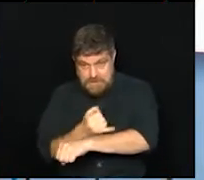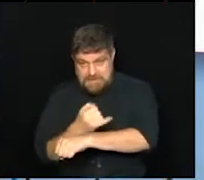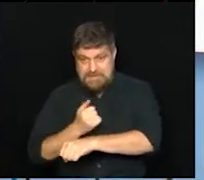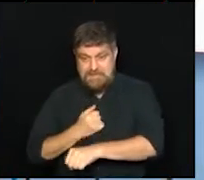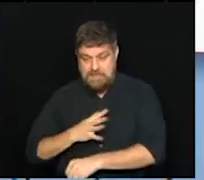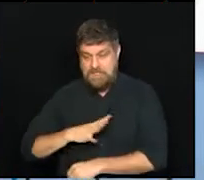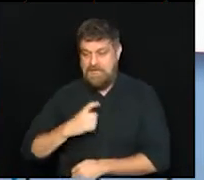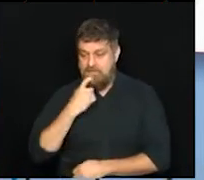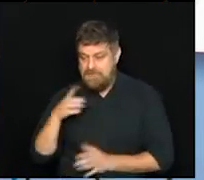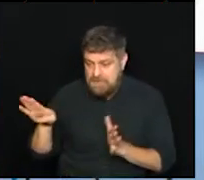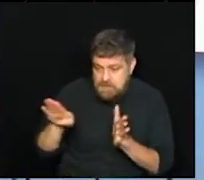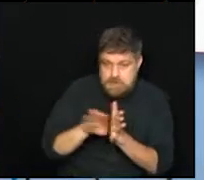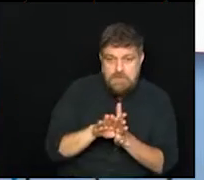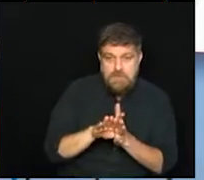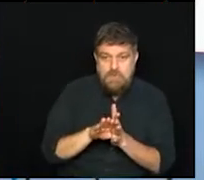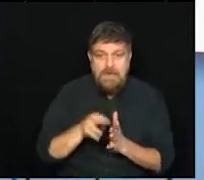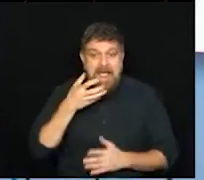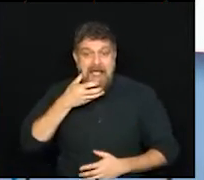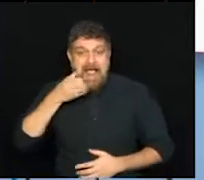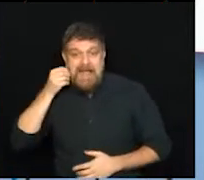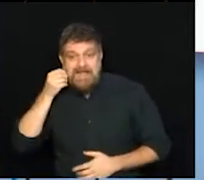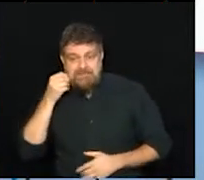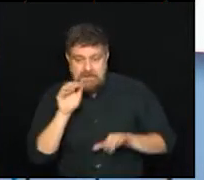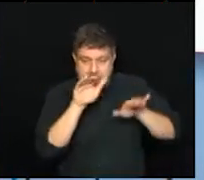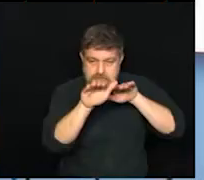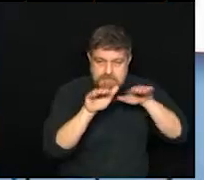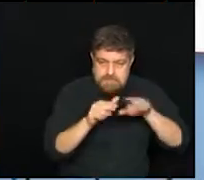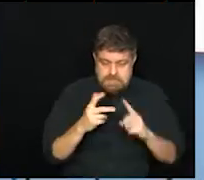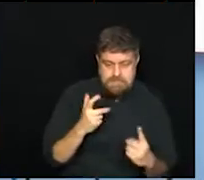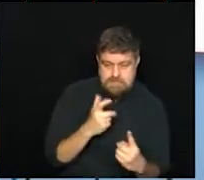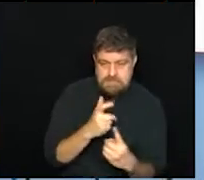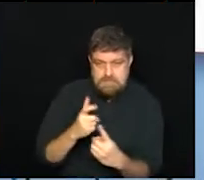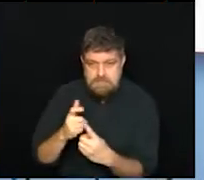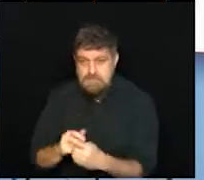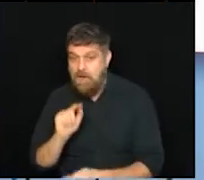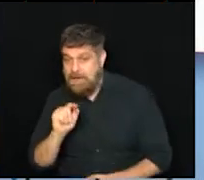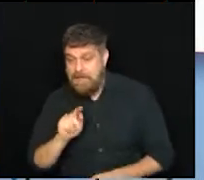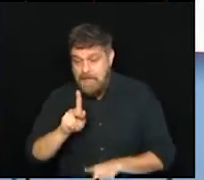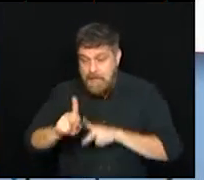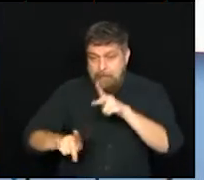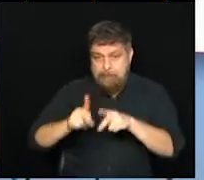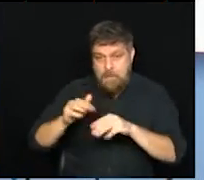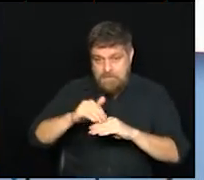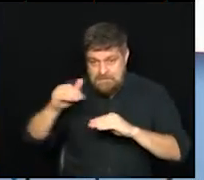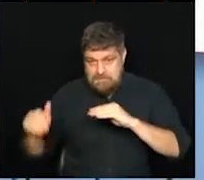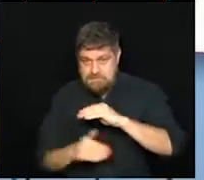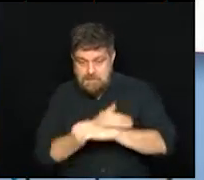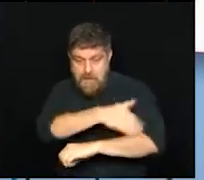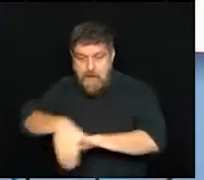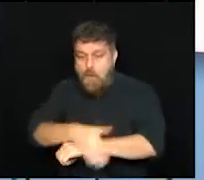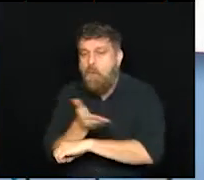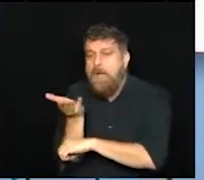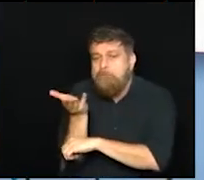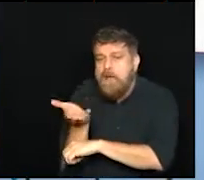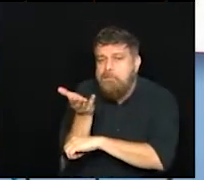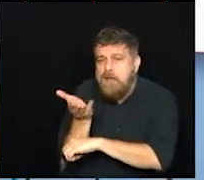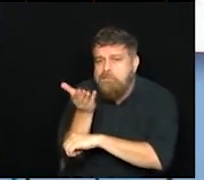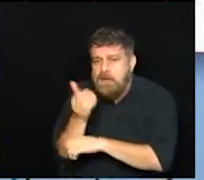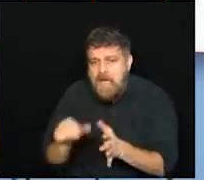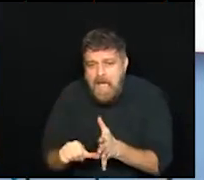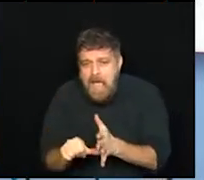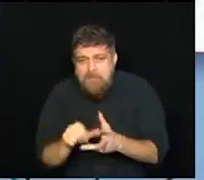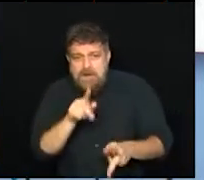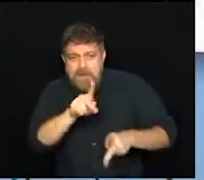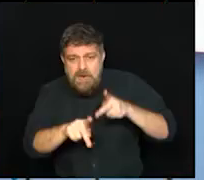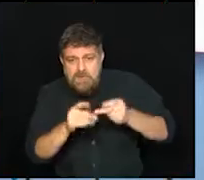Janssen, essa logística será para a população em situação de rua, que é o primeiro público